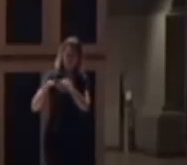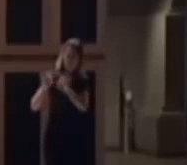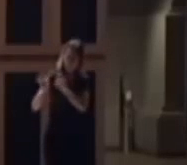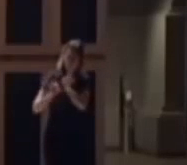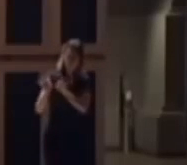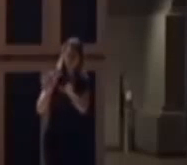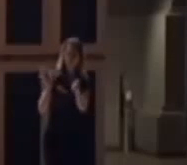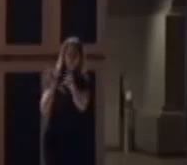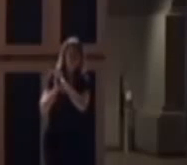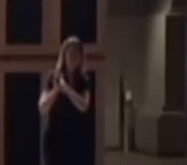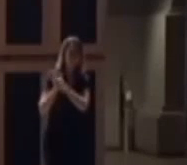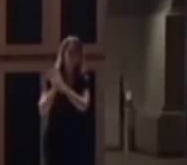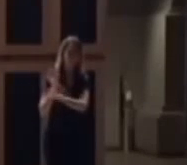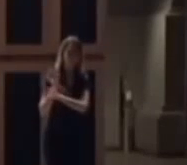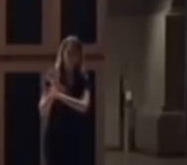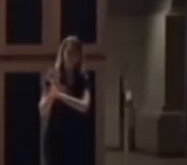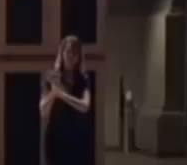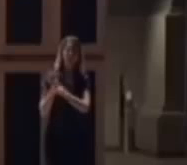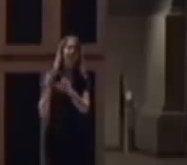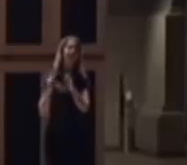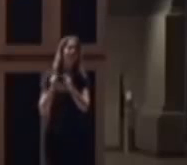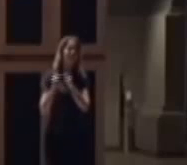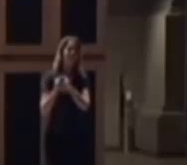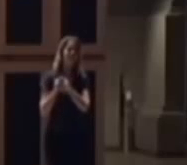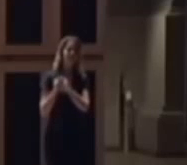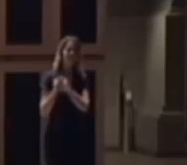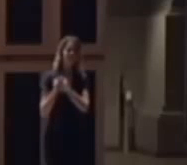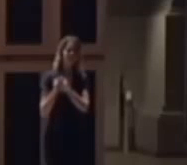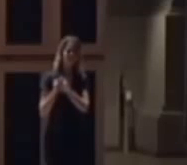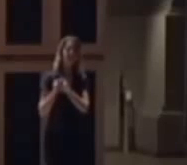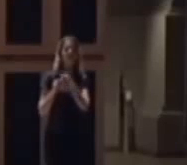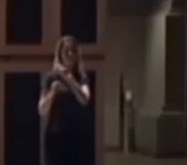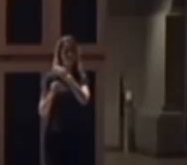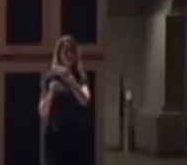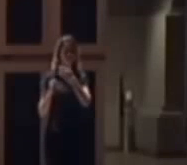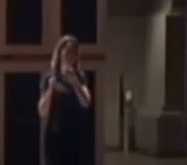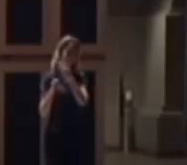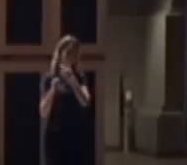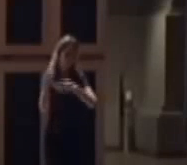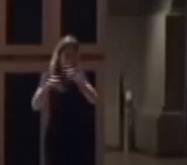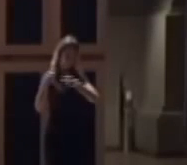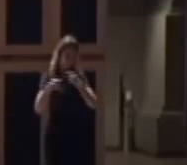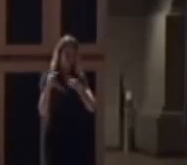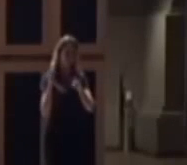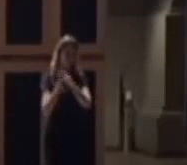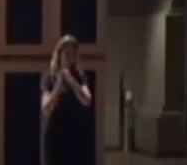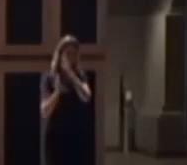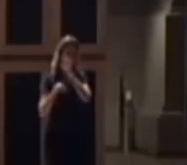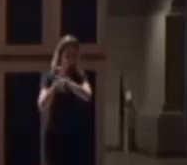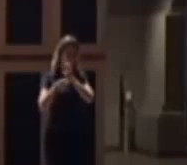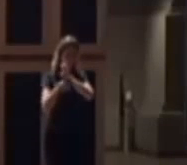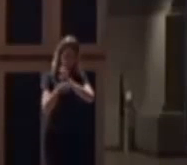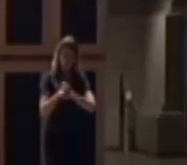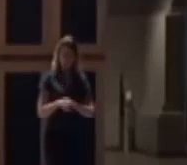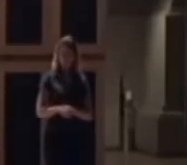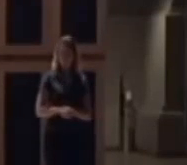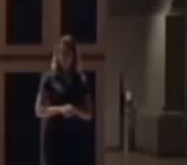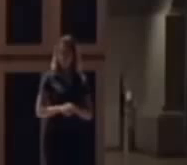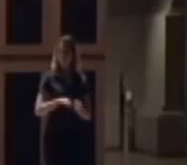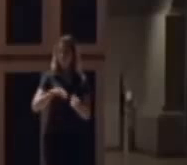tornam a eficiência, como eu disse, da aplicação da política pública. Pode passar. A partir de